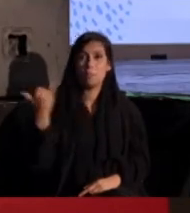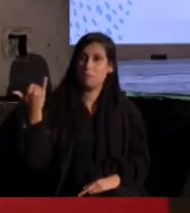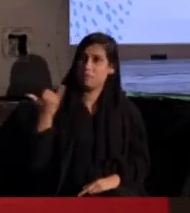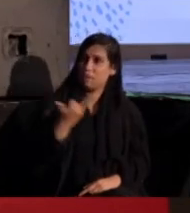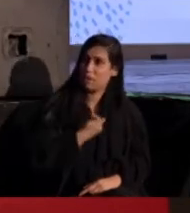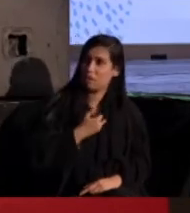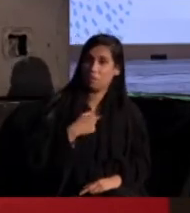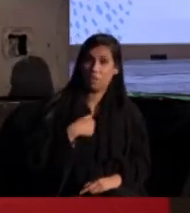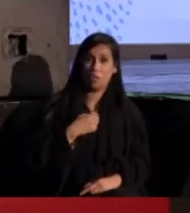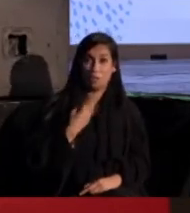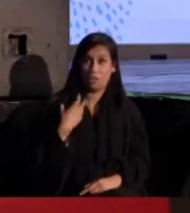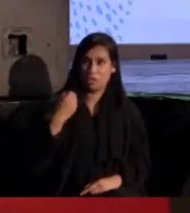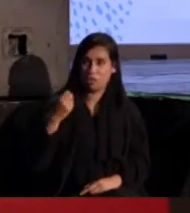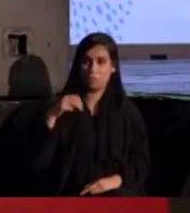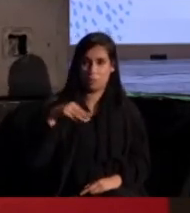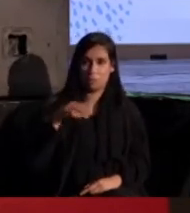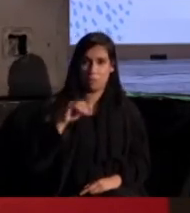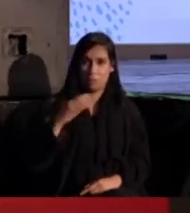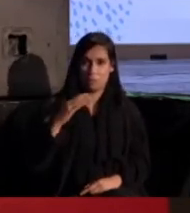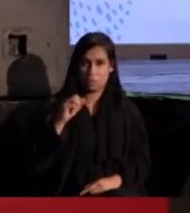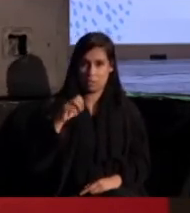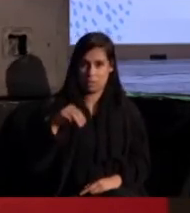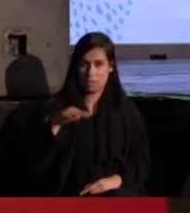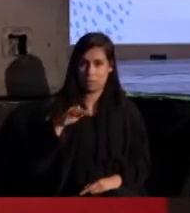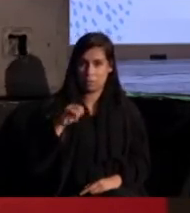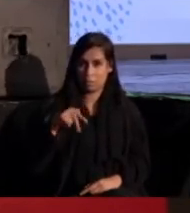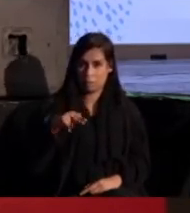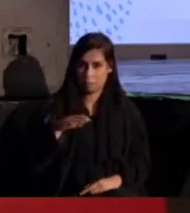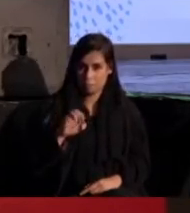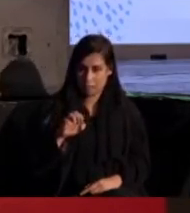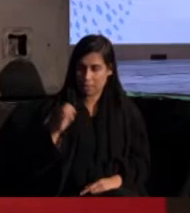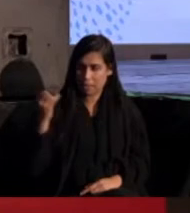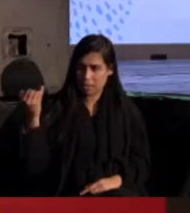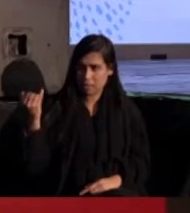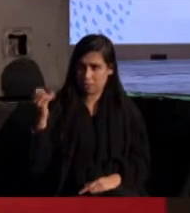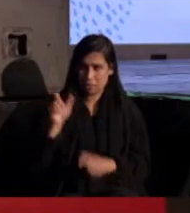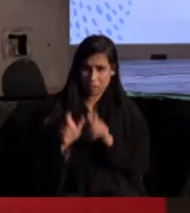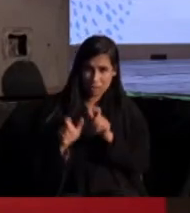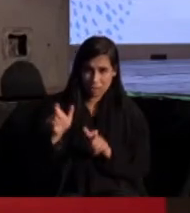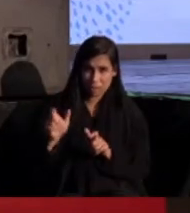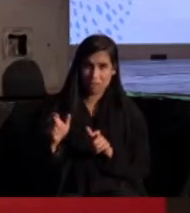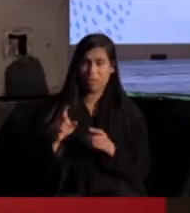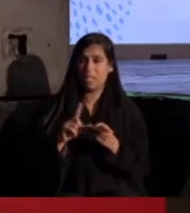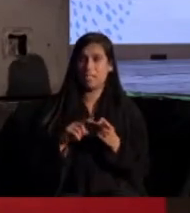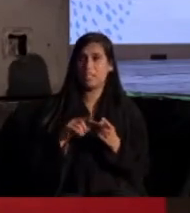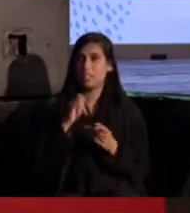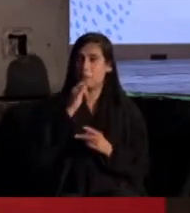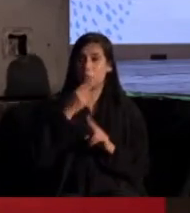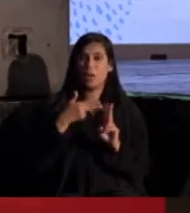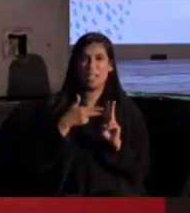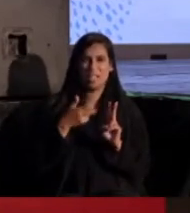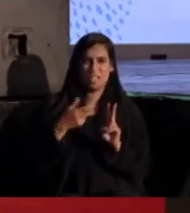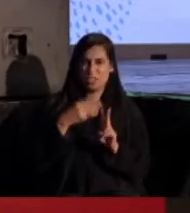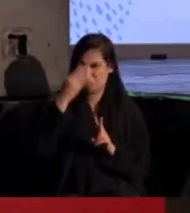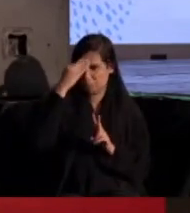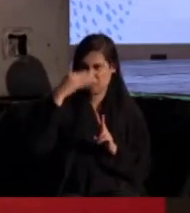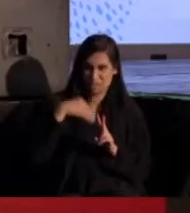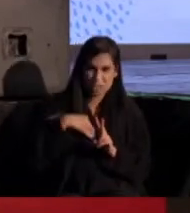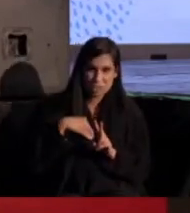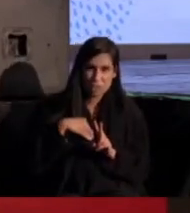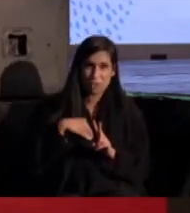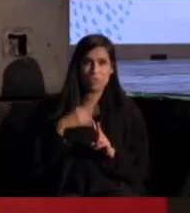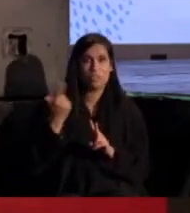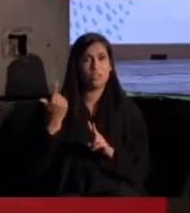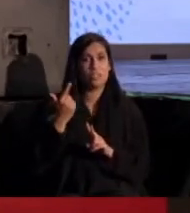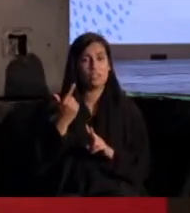tinha cansado de ouvir aqui. Eu ouvia na minha escola primária que índio é preguiçoso. Não deu certo